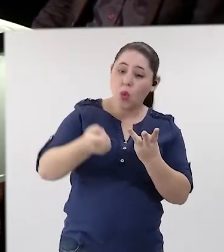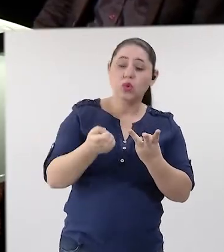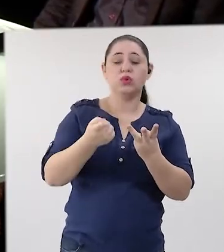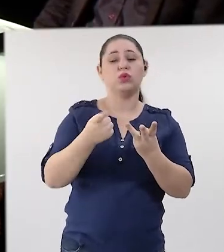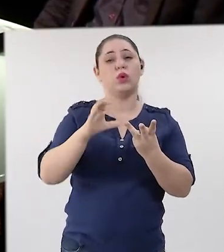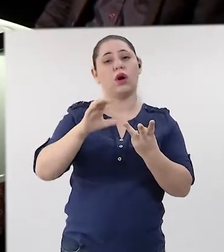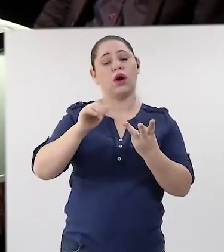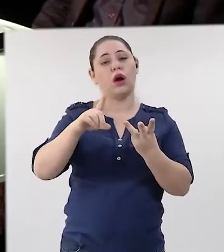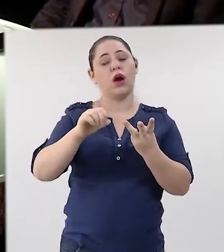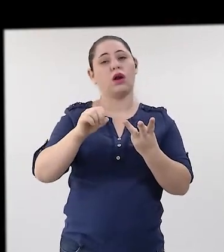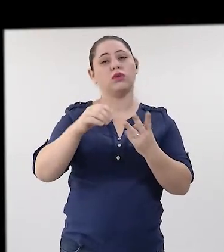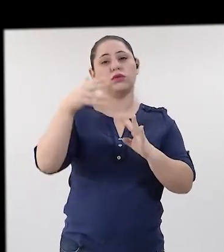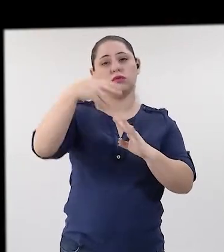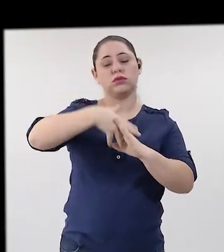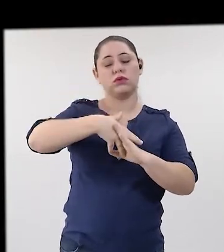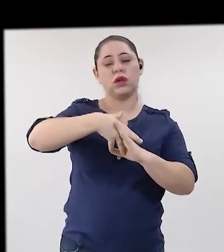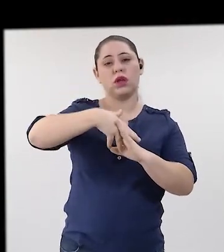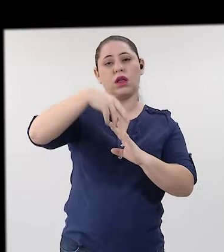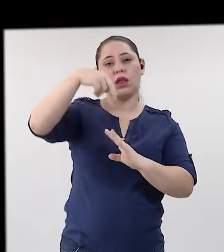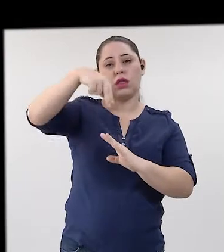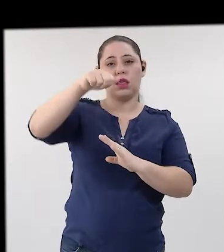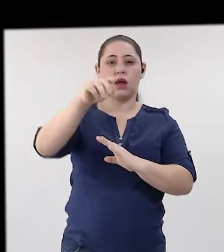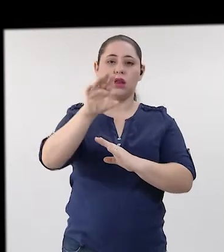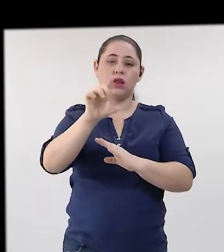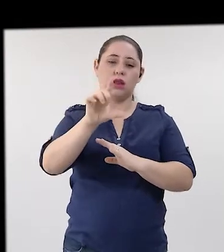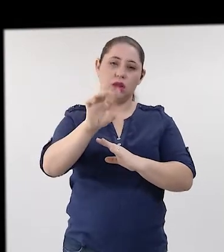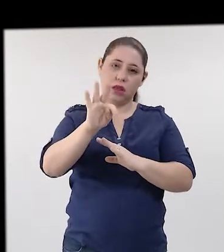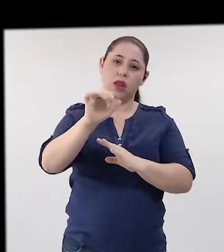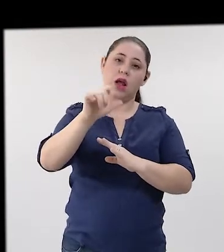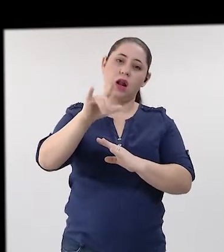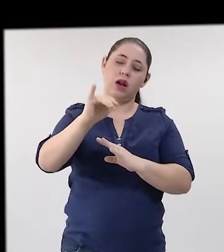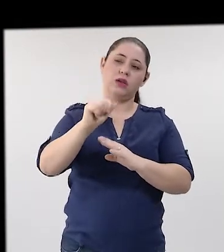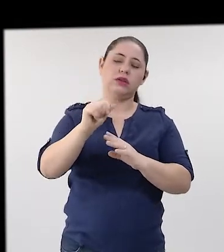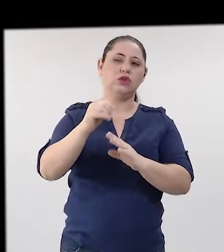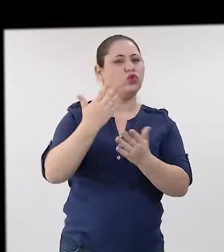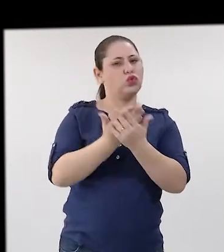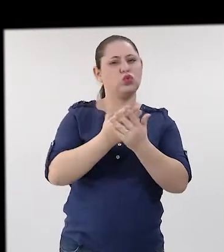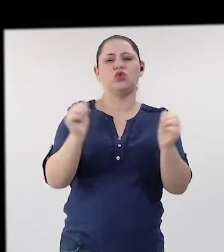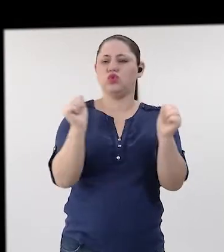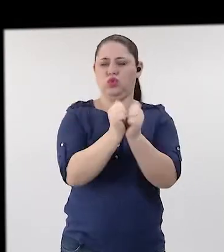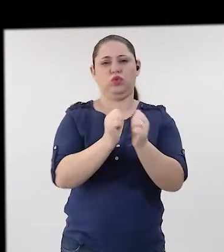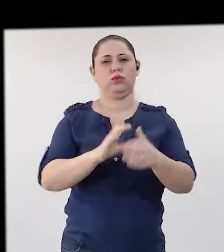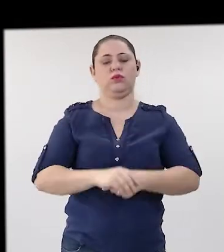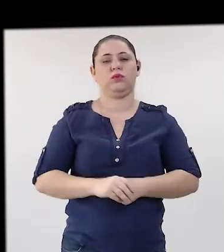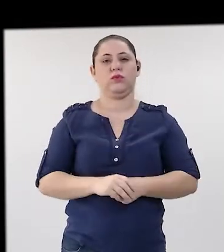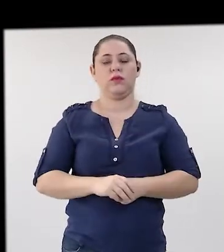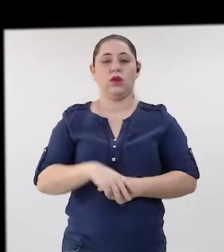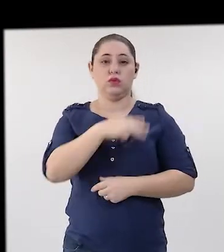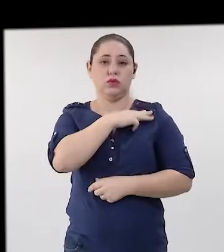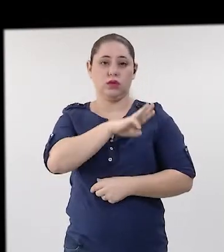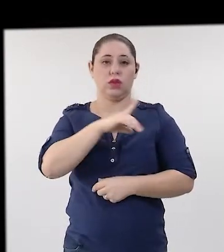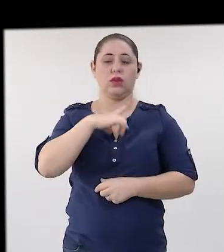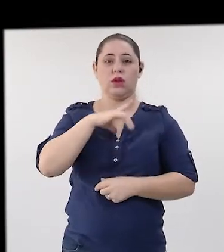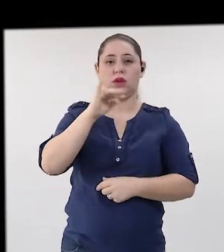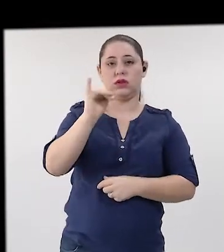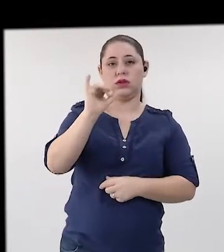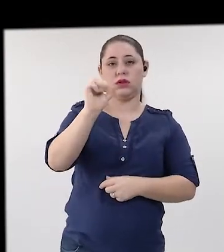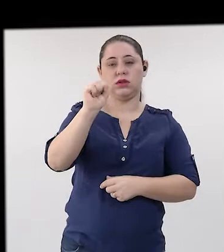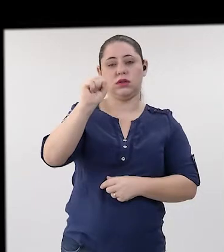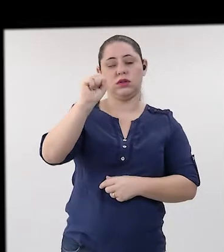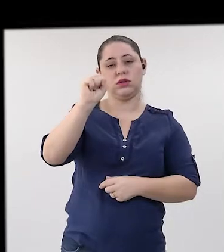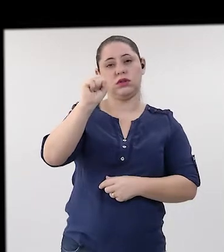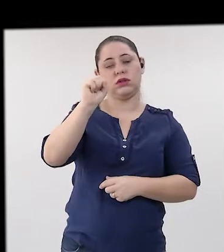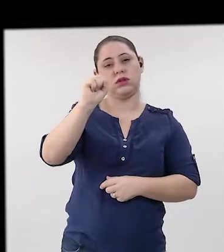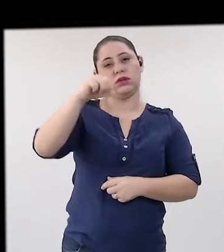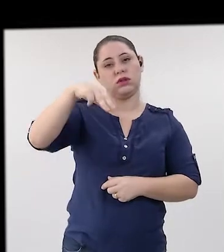Carlos Eduardo também, que ele faz graduação na UFMS, e a Natália Cozin, que ela estuda comigo também. E do ensino médio a gente